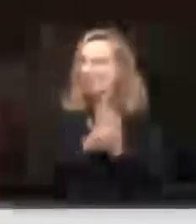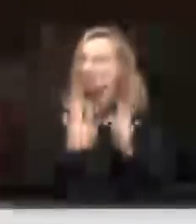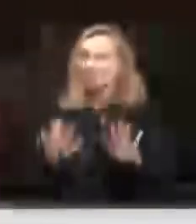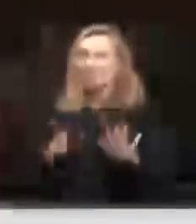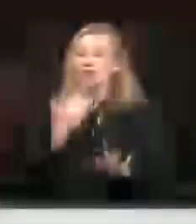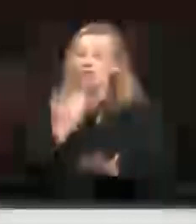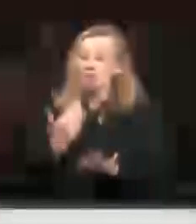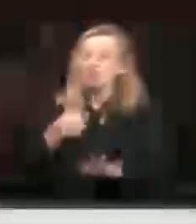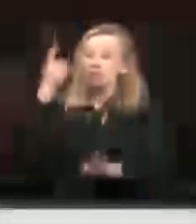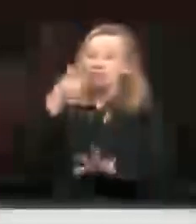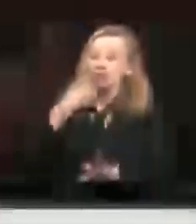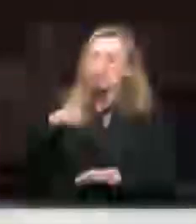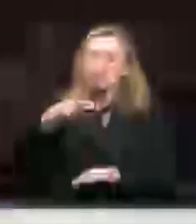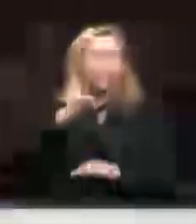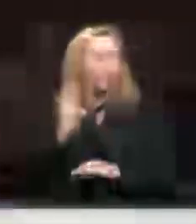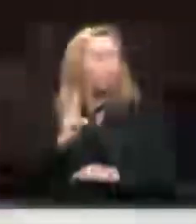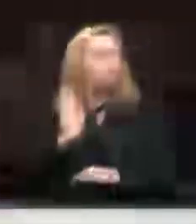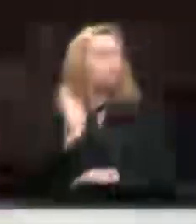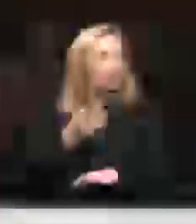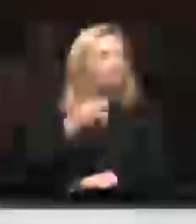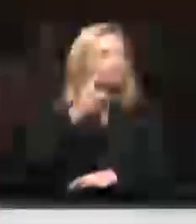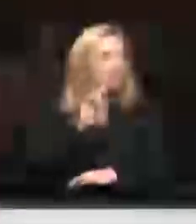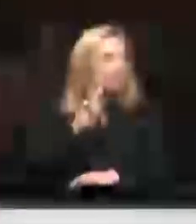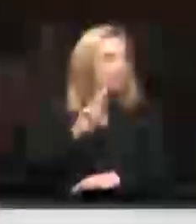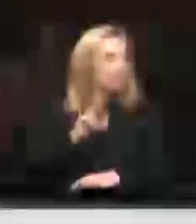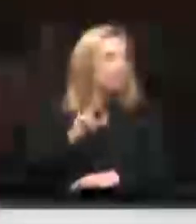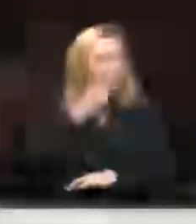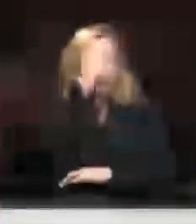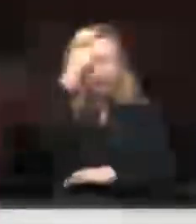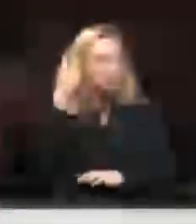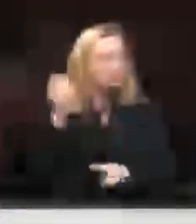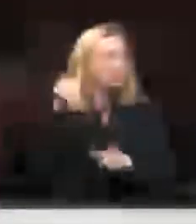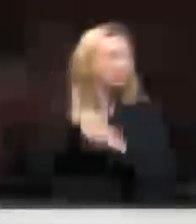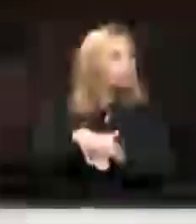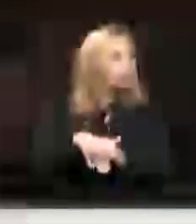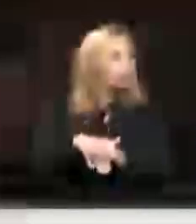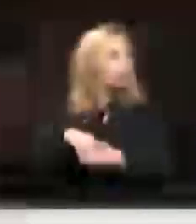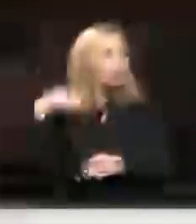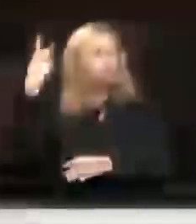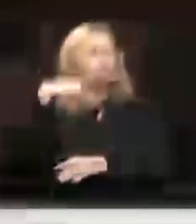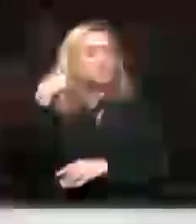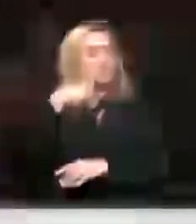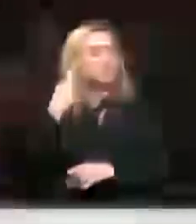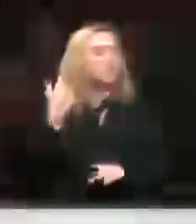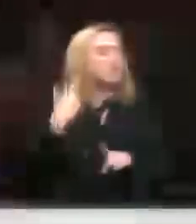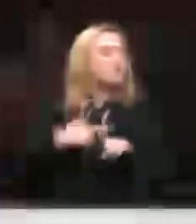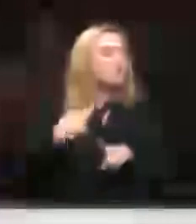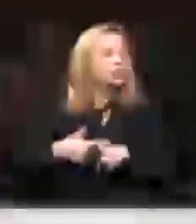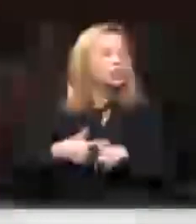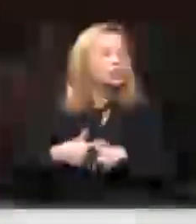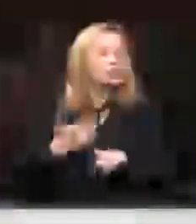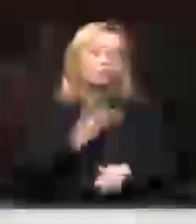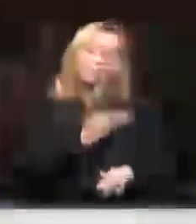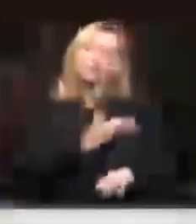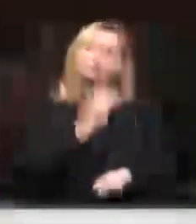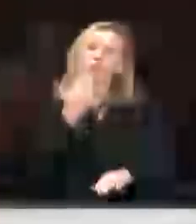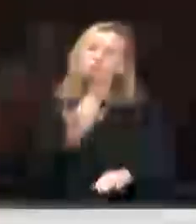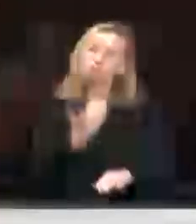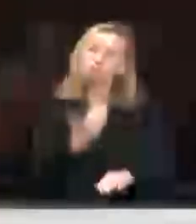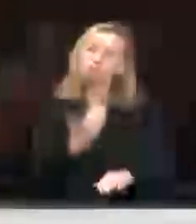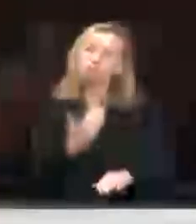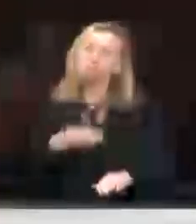Valdec, que eu já vi alguém votar para vereador porque um conhecido pediu, até para